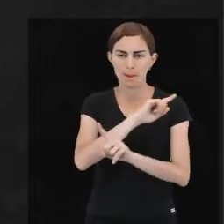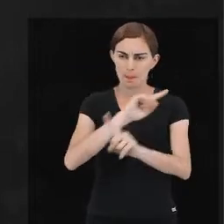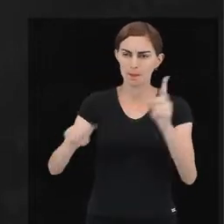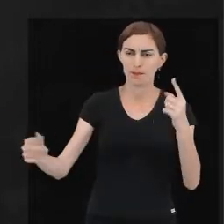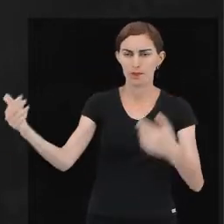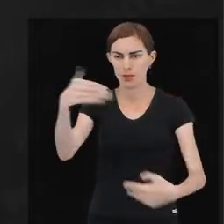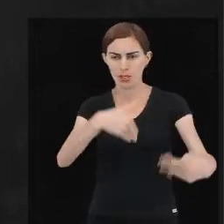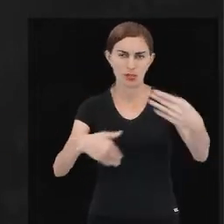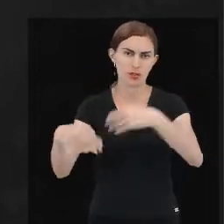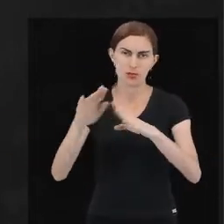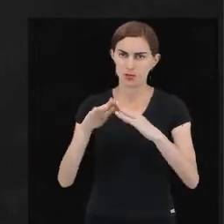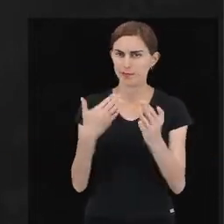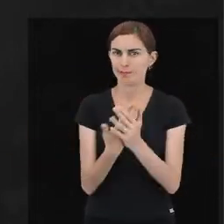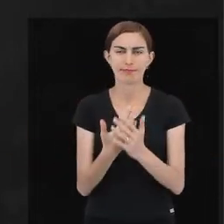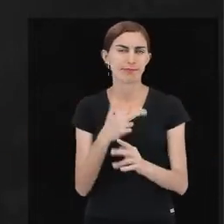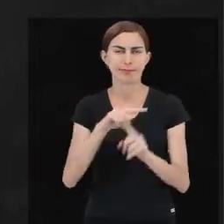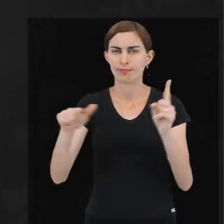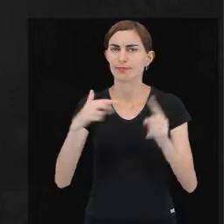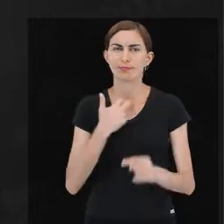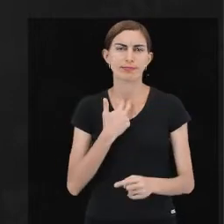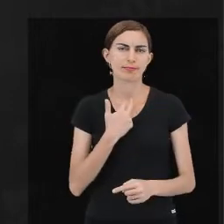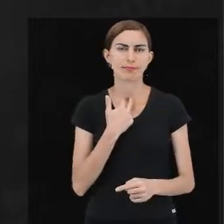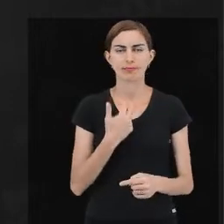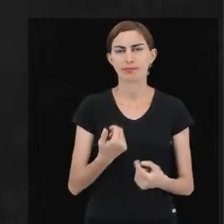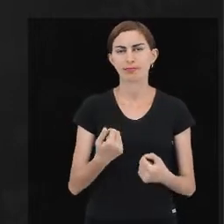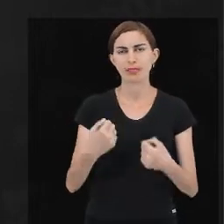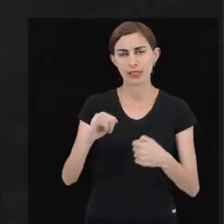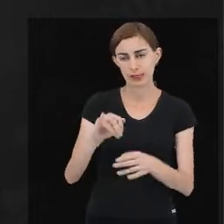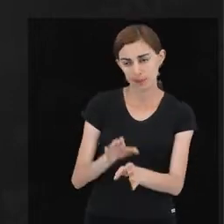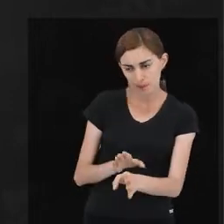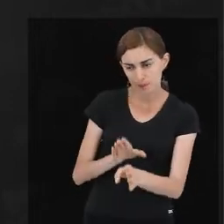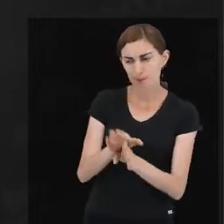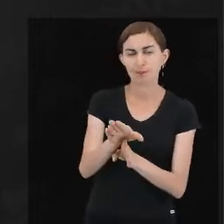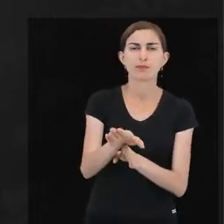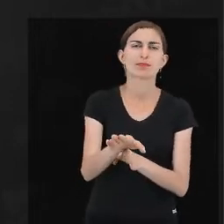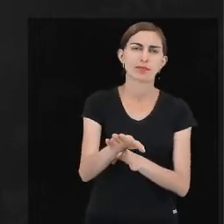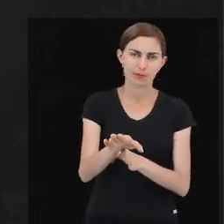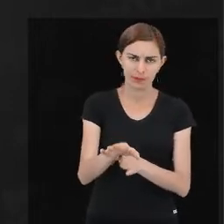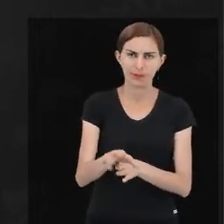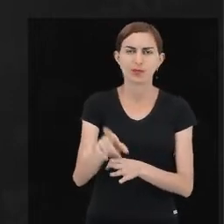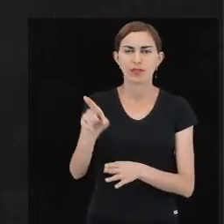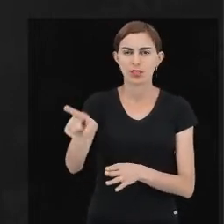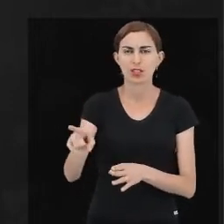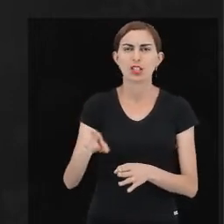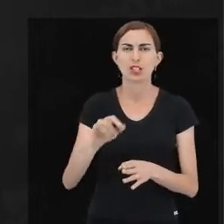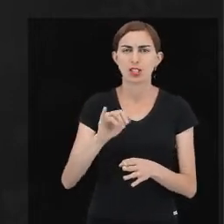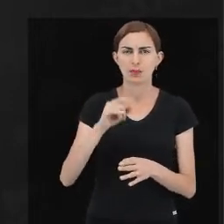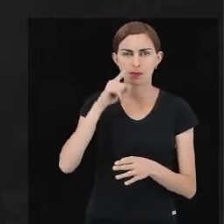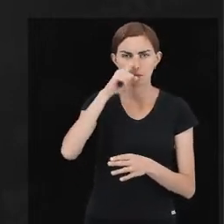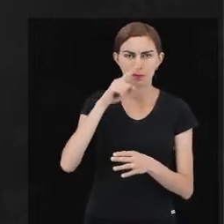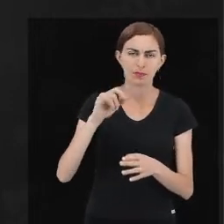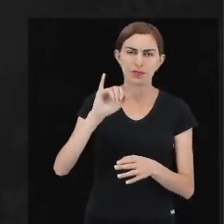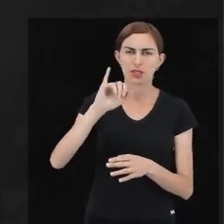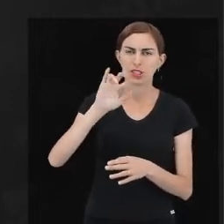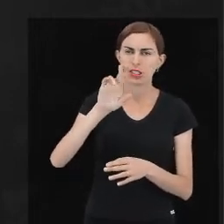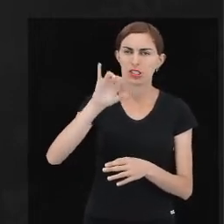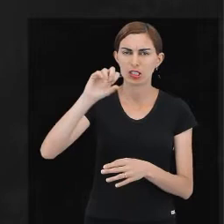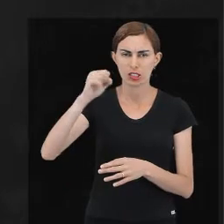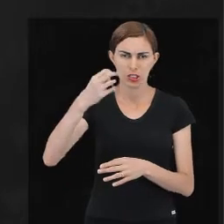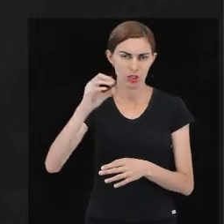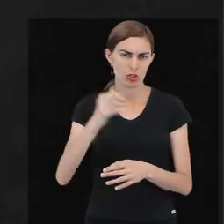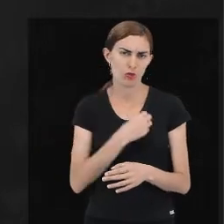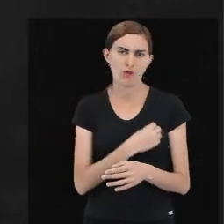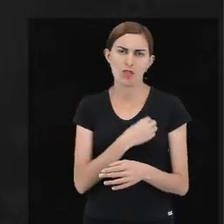desse estudante no ambiente escolar. Então, diante de um ato disciplinar, se aquele ato disciplinar está pondo em risco a vida